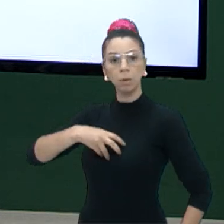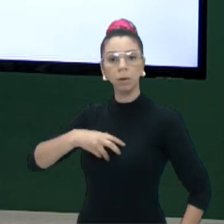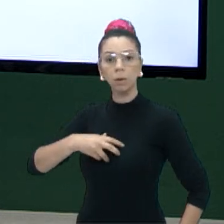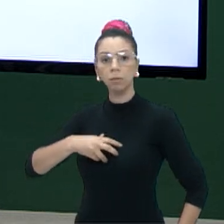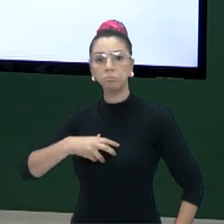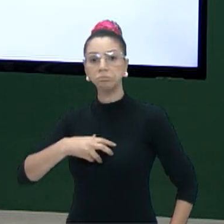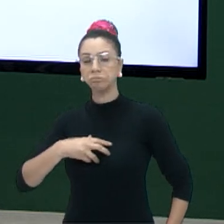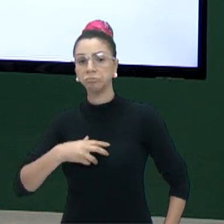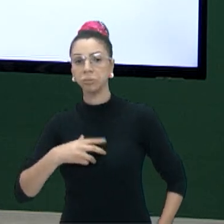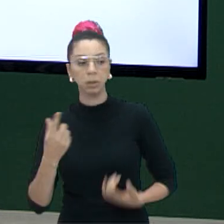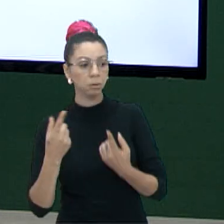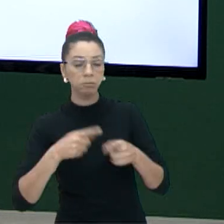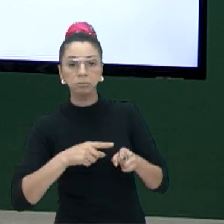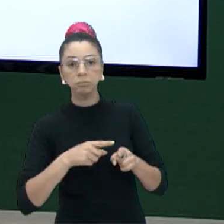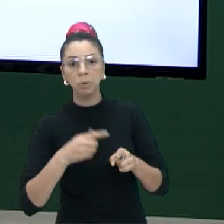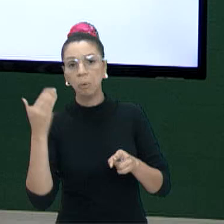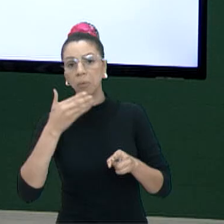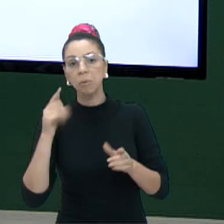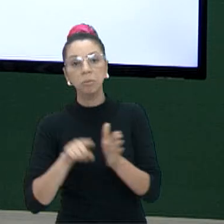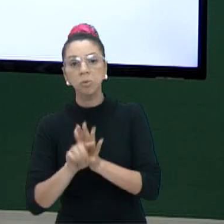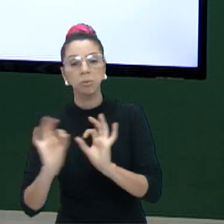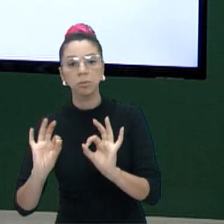enxerga.